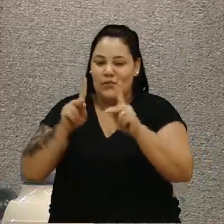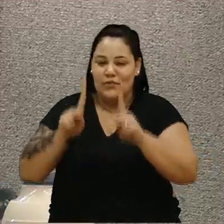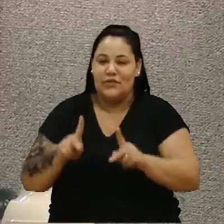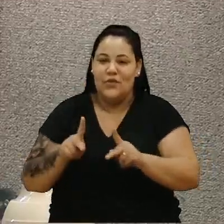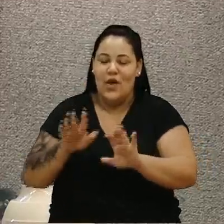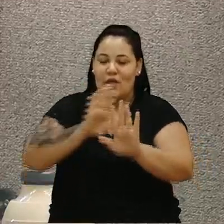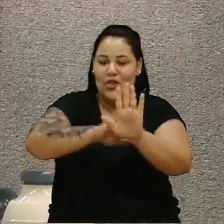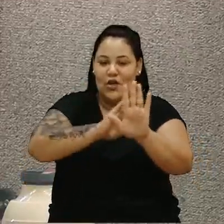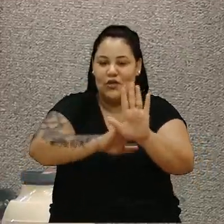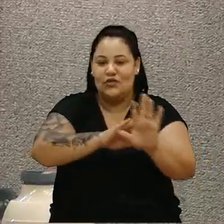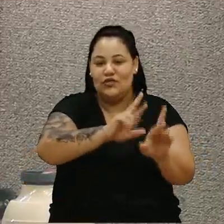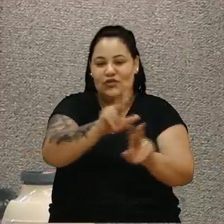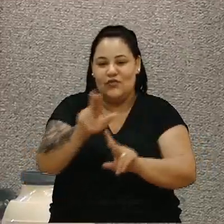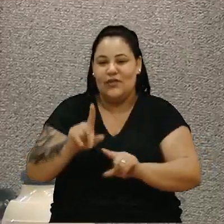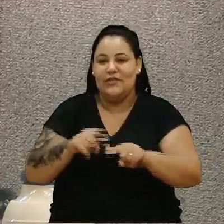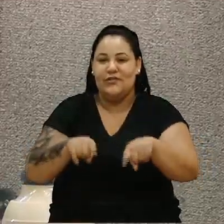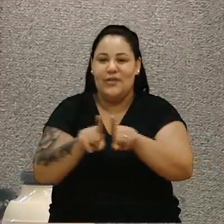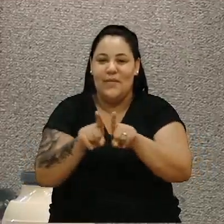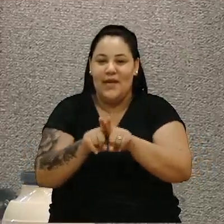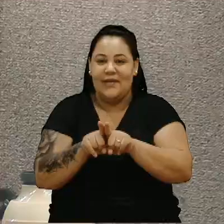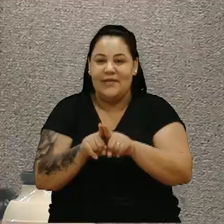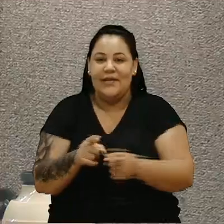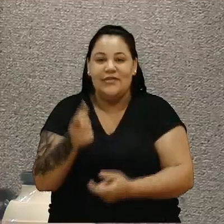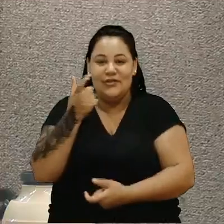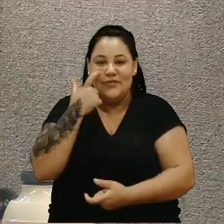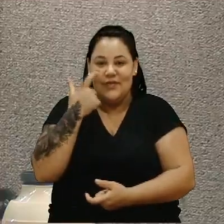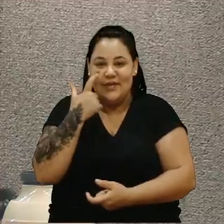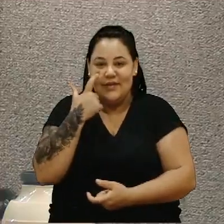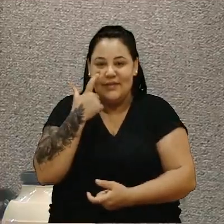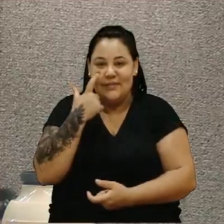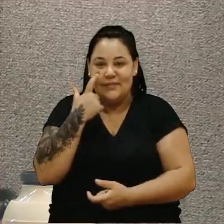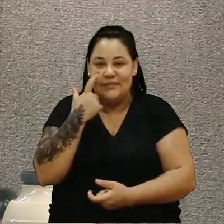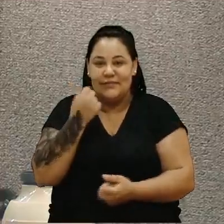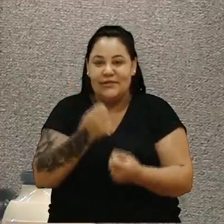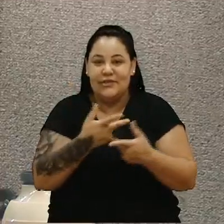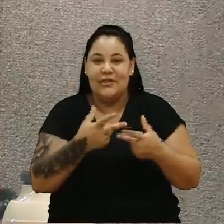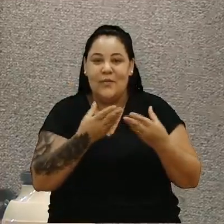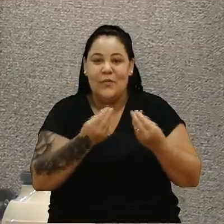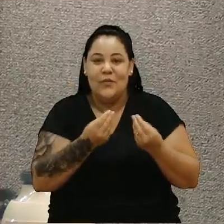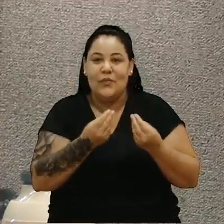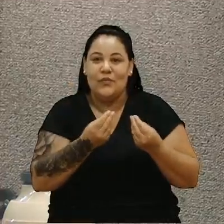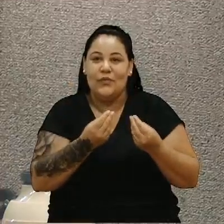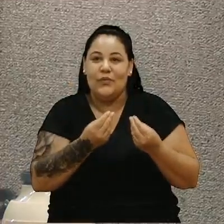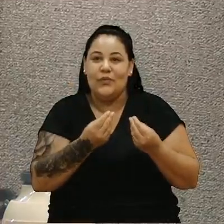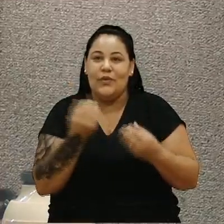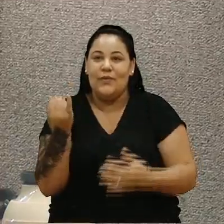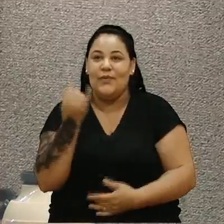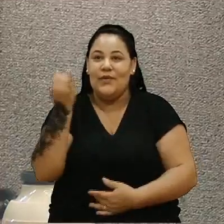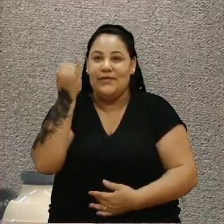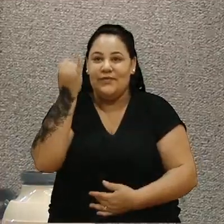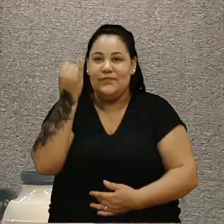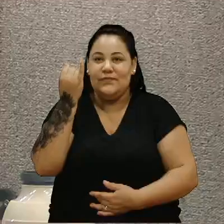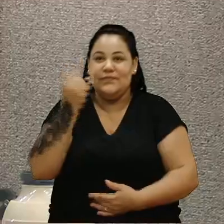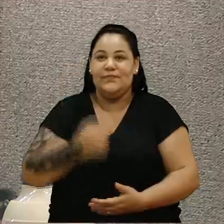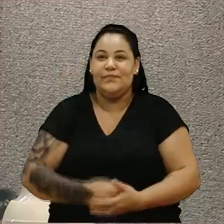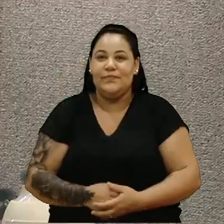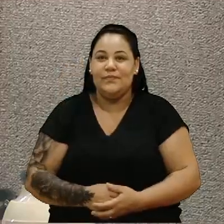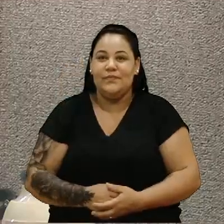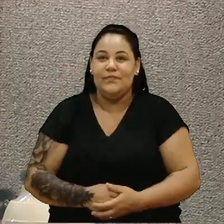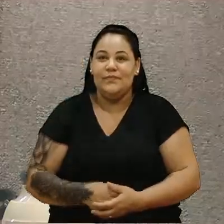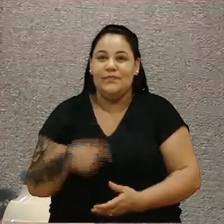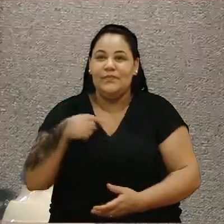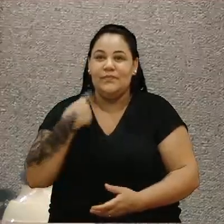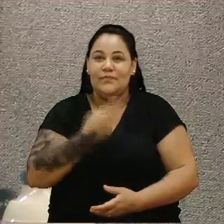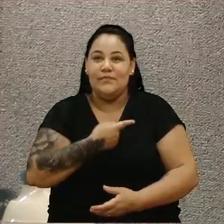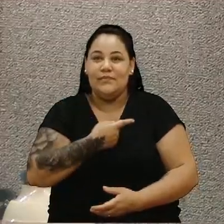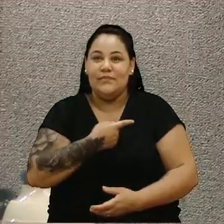uma casa tão plural, a gente vê pensamentos que são muito singulares. É o caso desse, né, onde a gente se encontra,